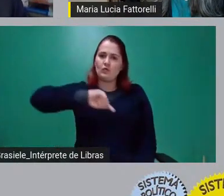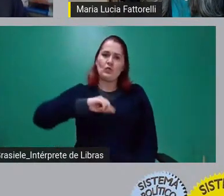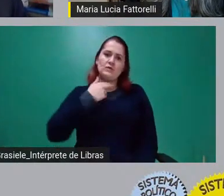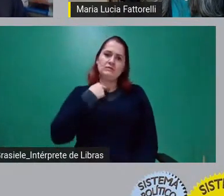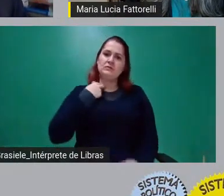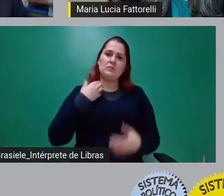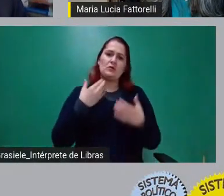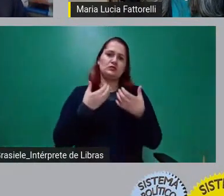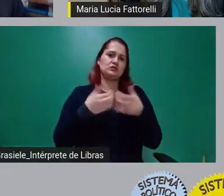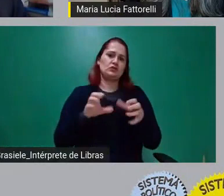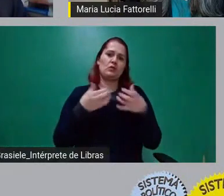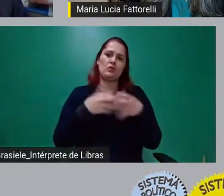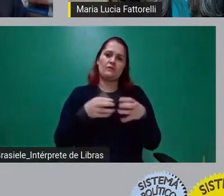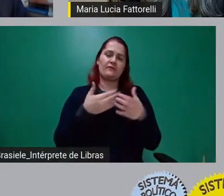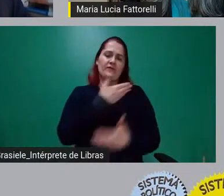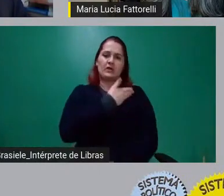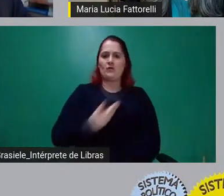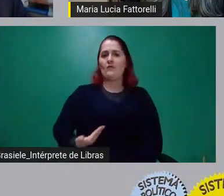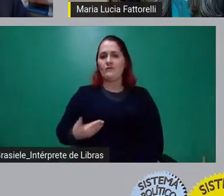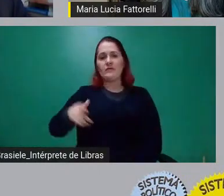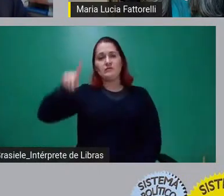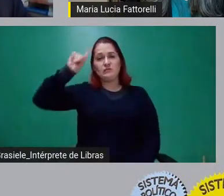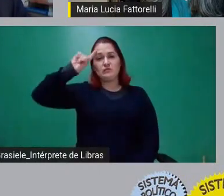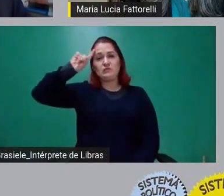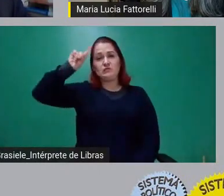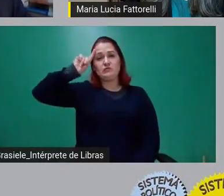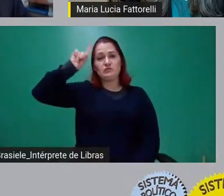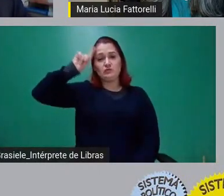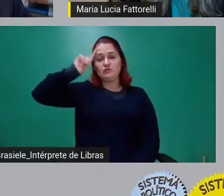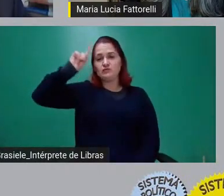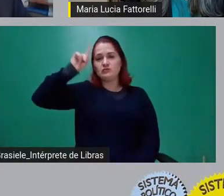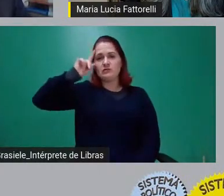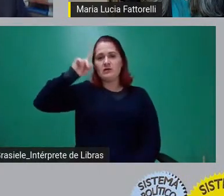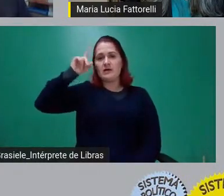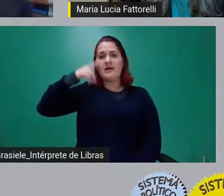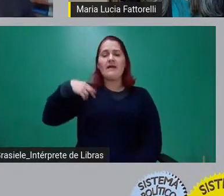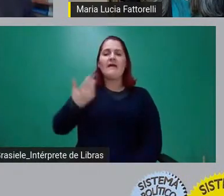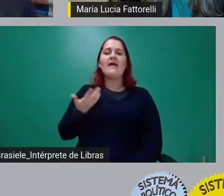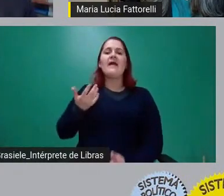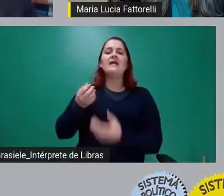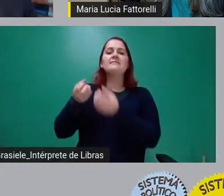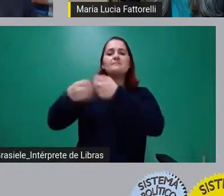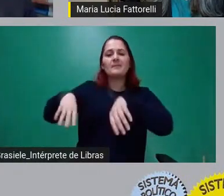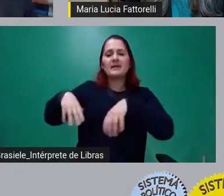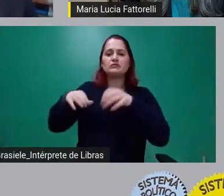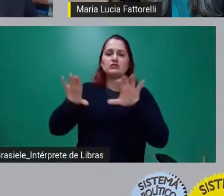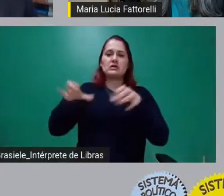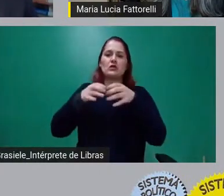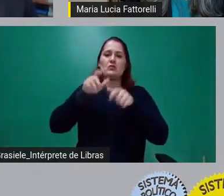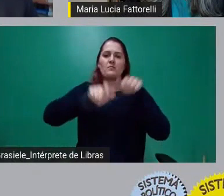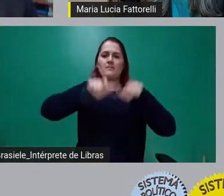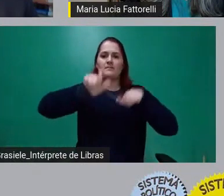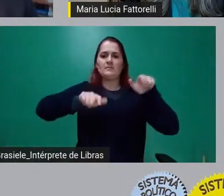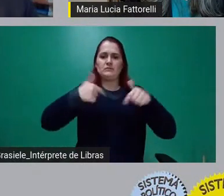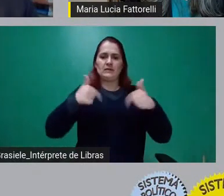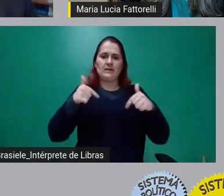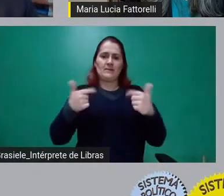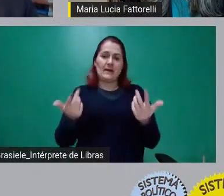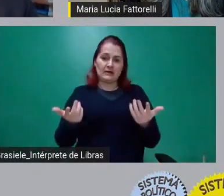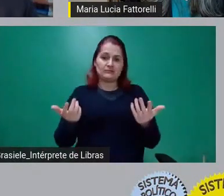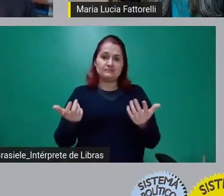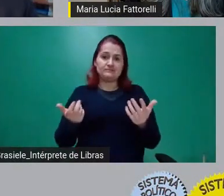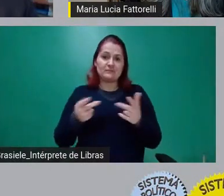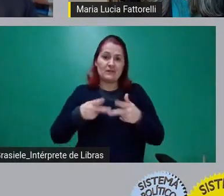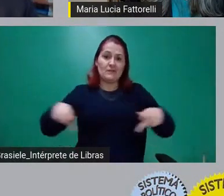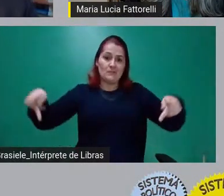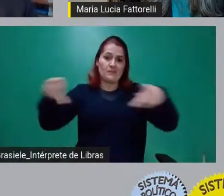que dioturnamente ataca os direitos da classe trabalhadora e que faz avançar essa